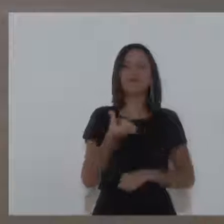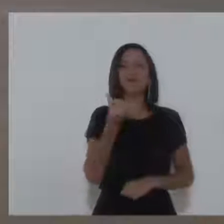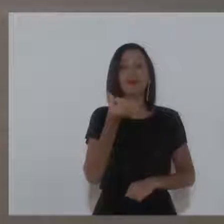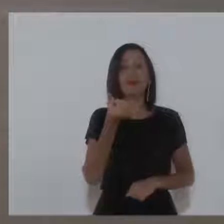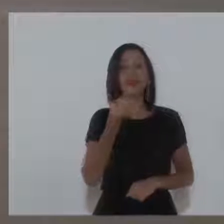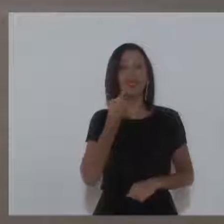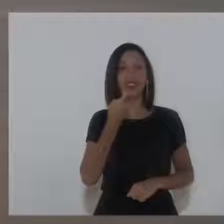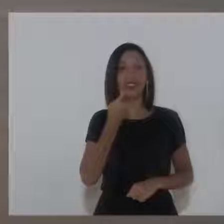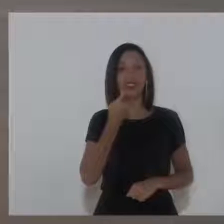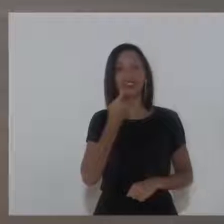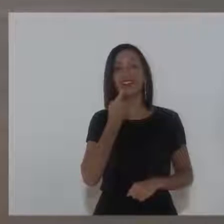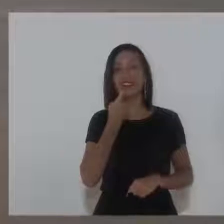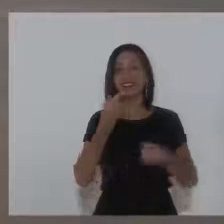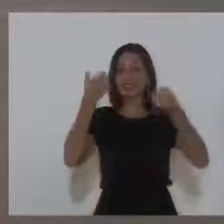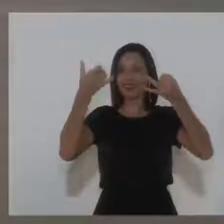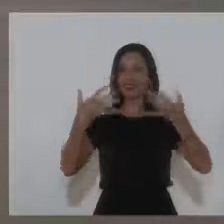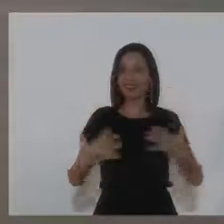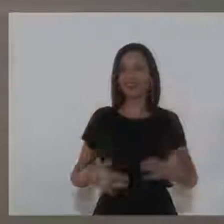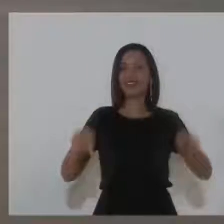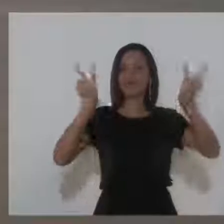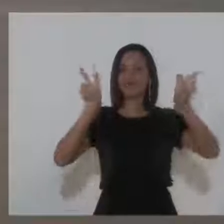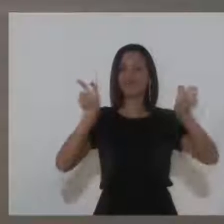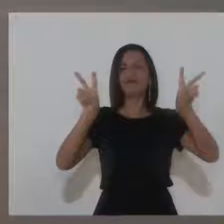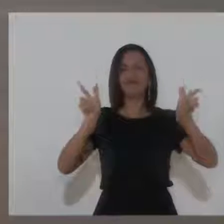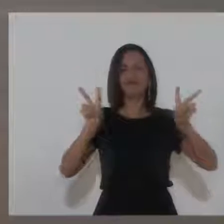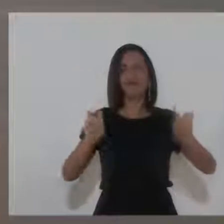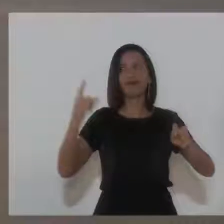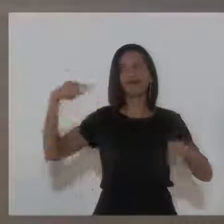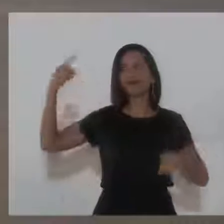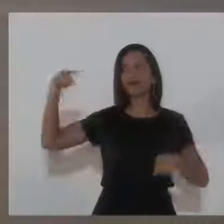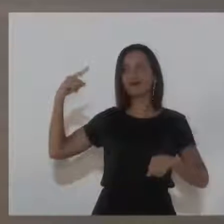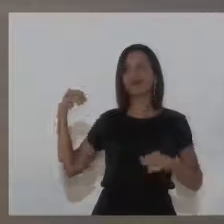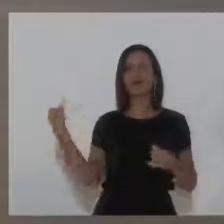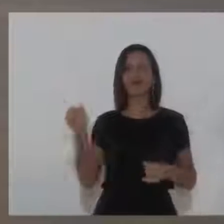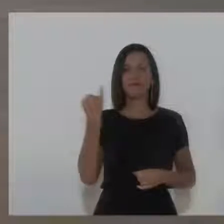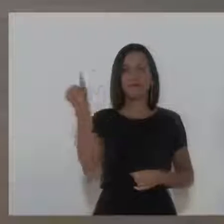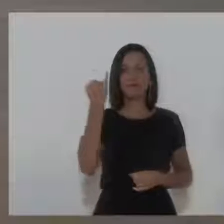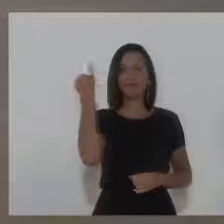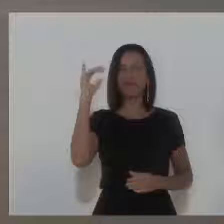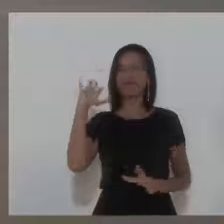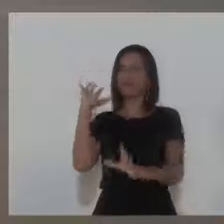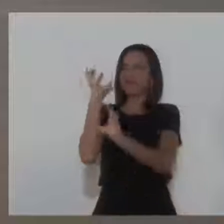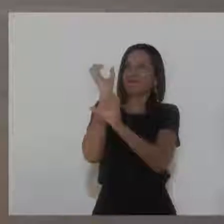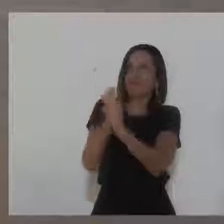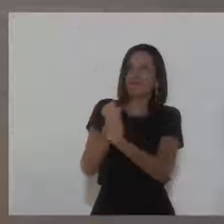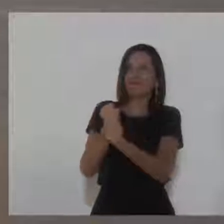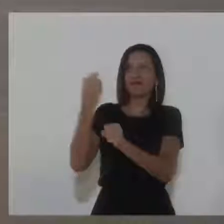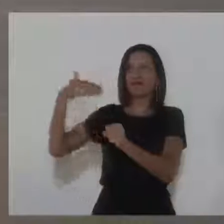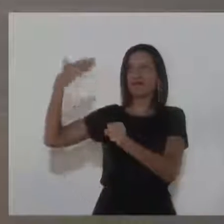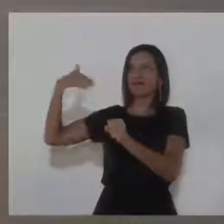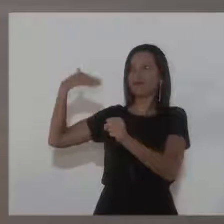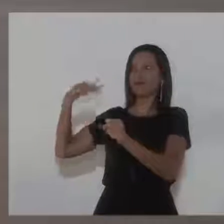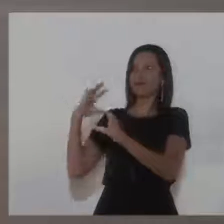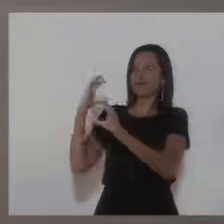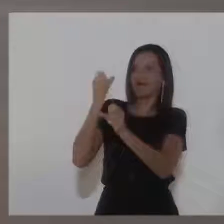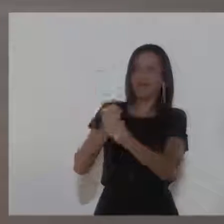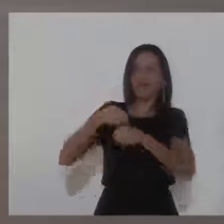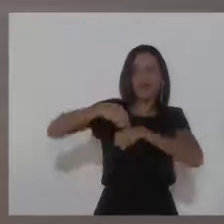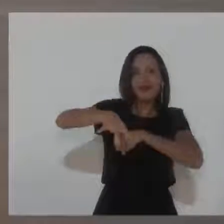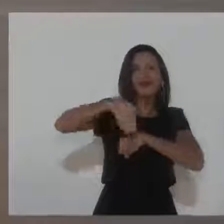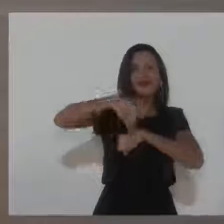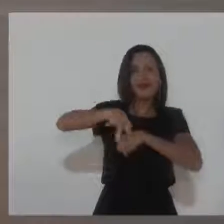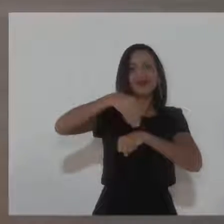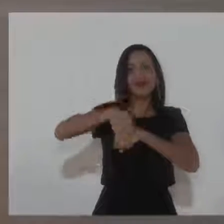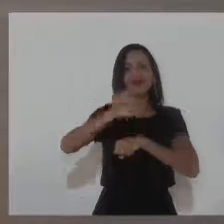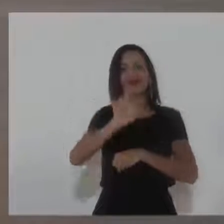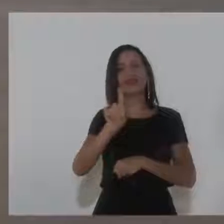Falamos de alguns assuntos importantes, né, que passaram, né? Fizemos ali uma retrospectiva, né, o presidente Edu, e